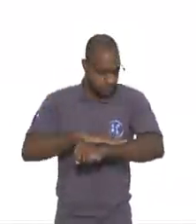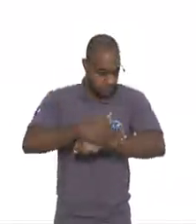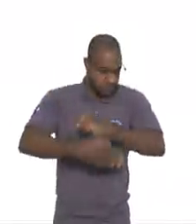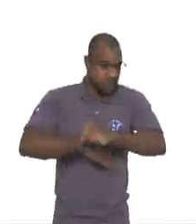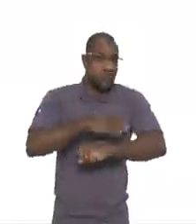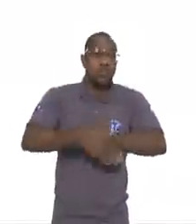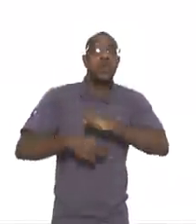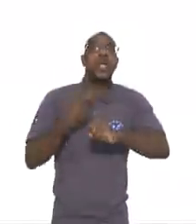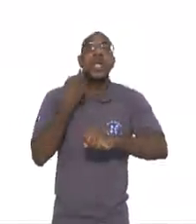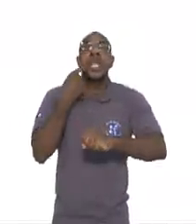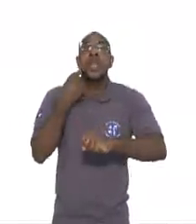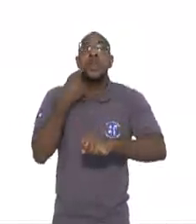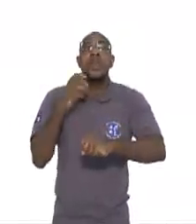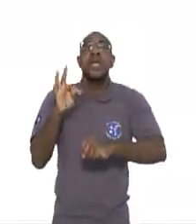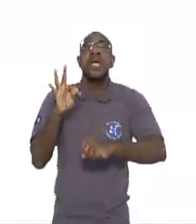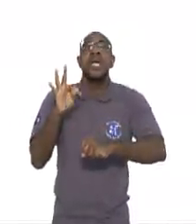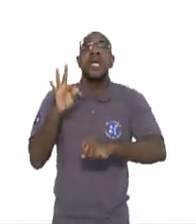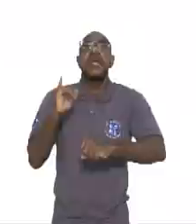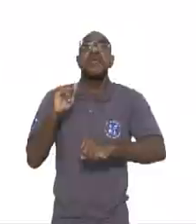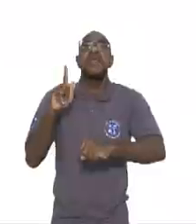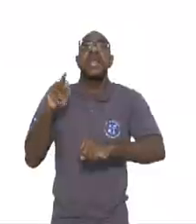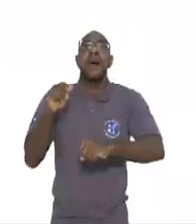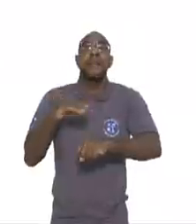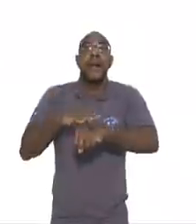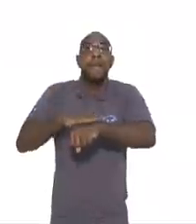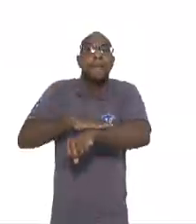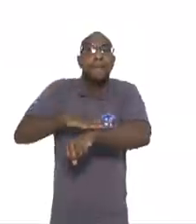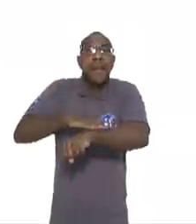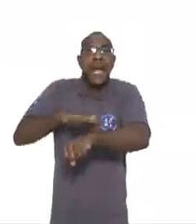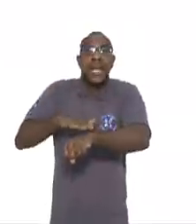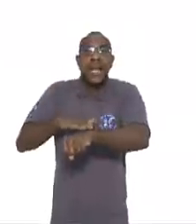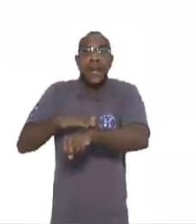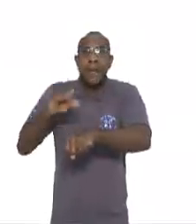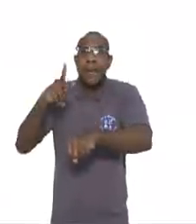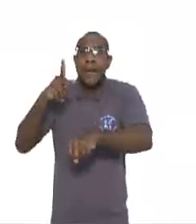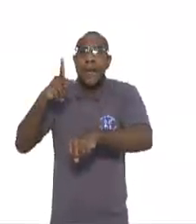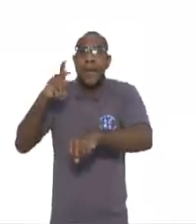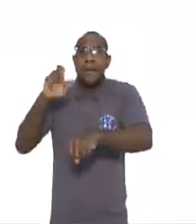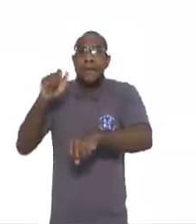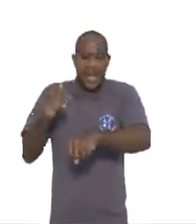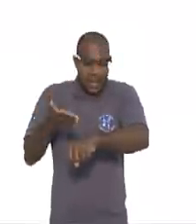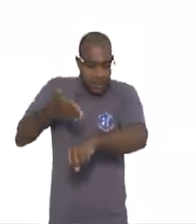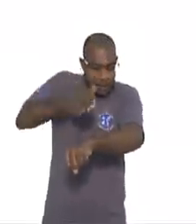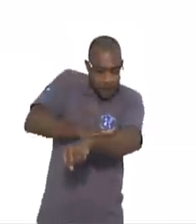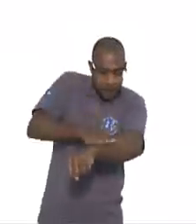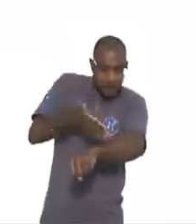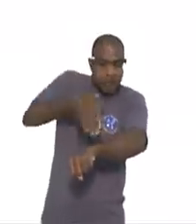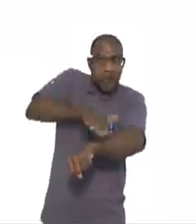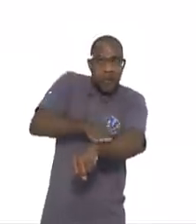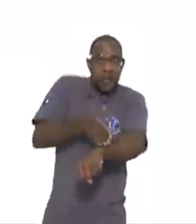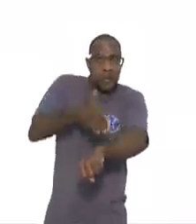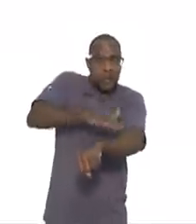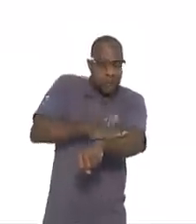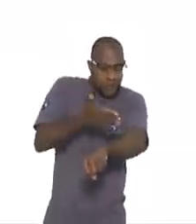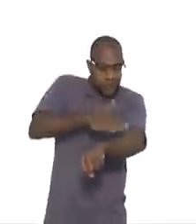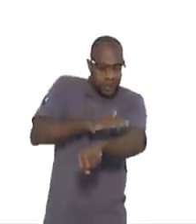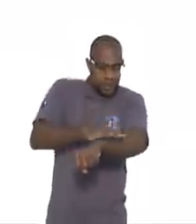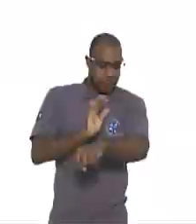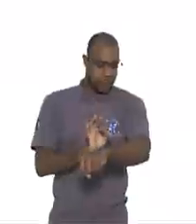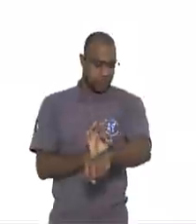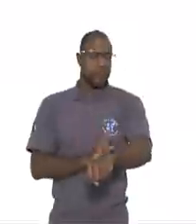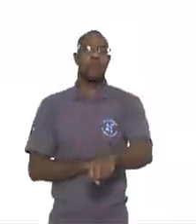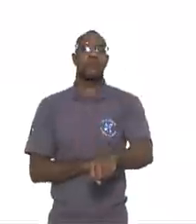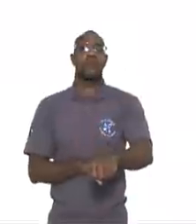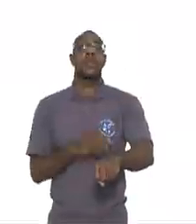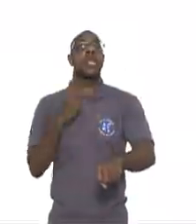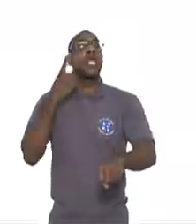que a queimadura superficial, e de segundo grau também, ela fica até o final da cicatrização, algo em torno de 10 dias sem precisar